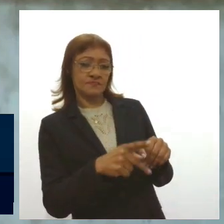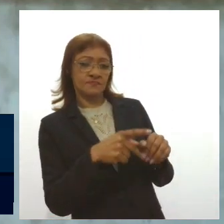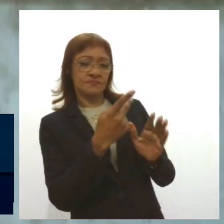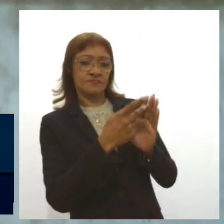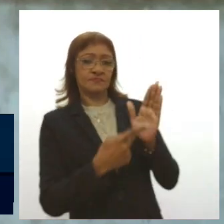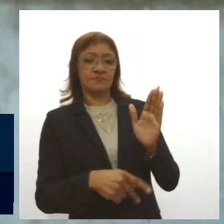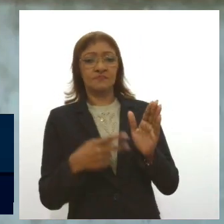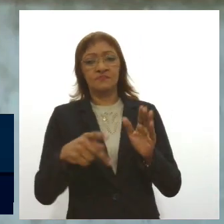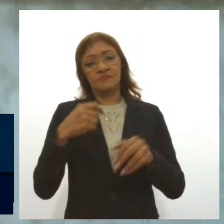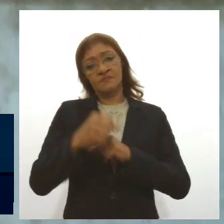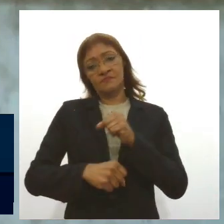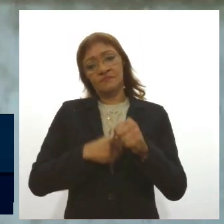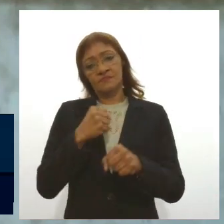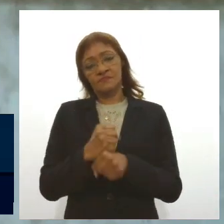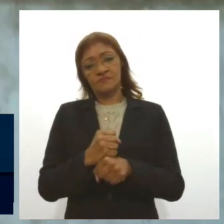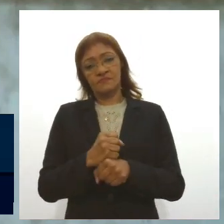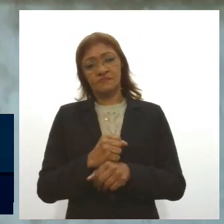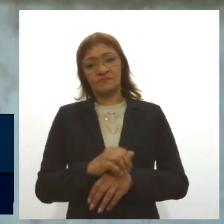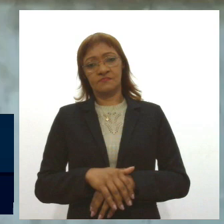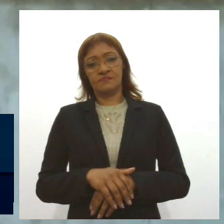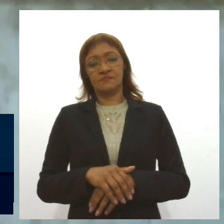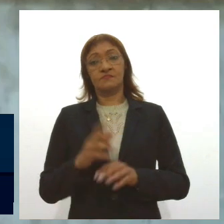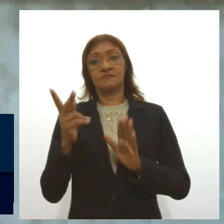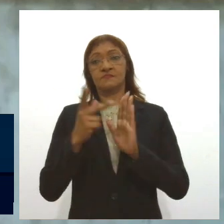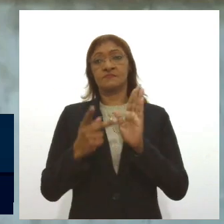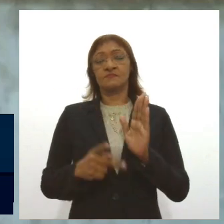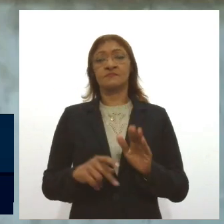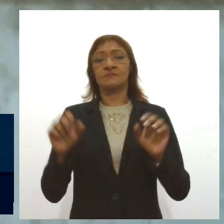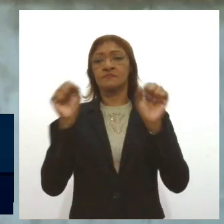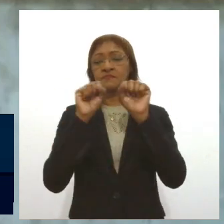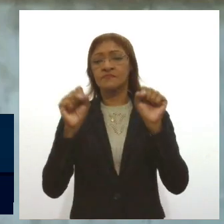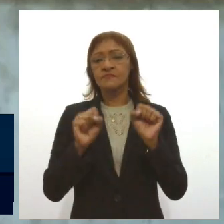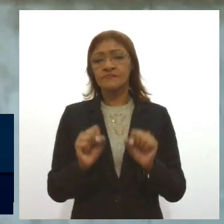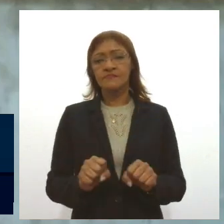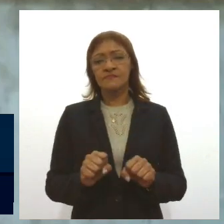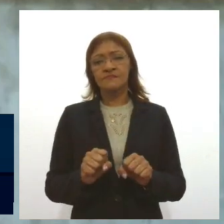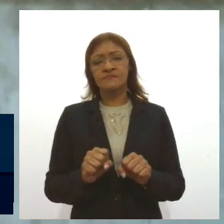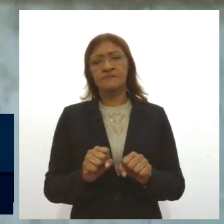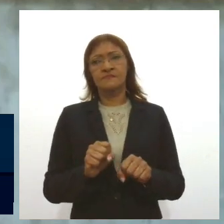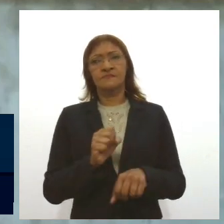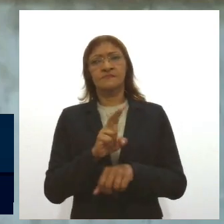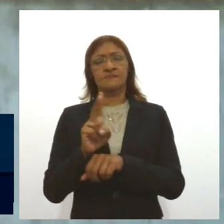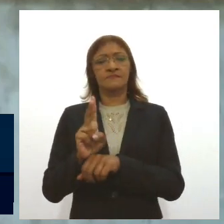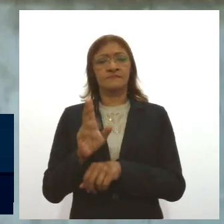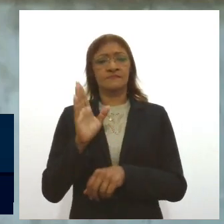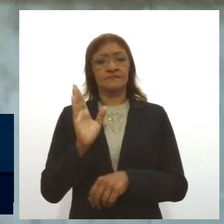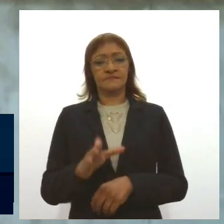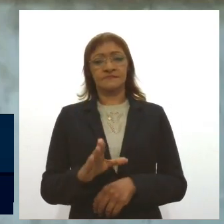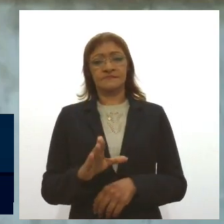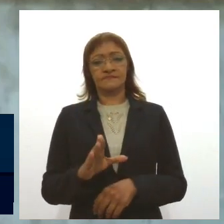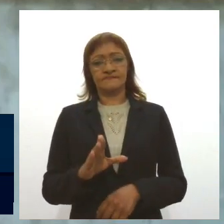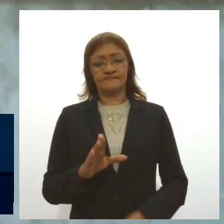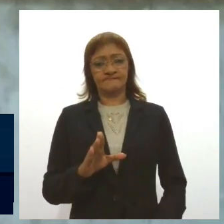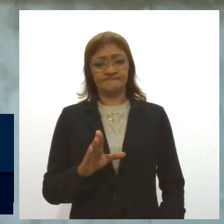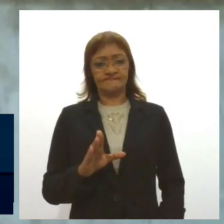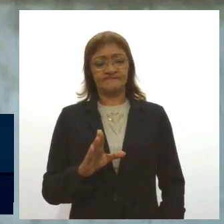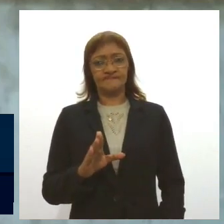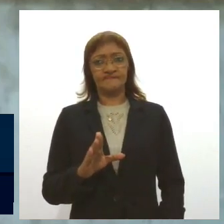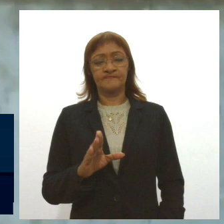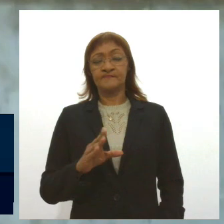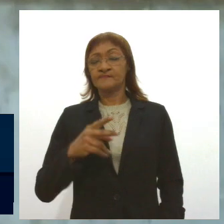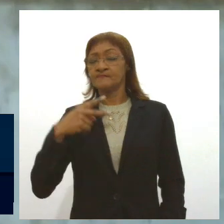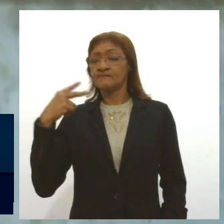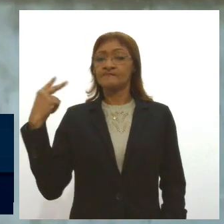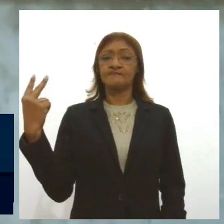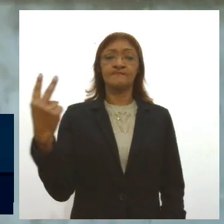legislativo, que é o PL do Sistema Estadual de Unidade de Conservação. Isso é de uma relevância muito